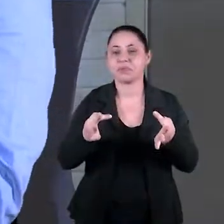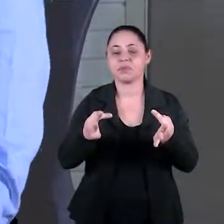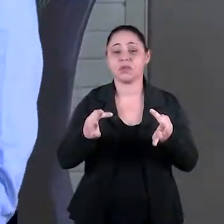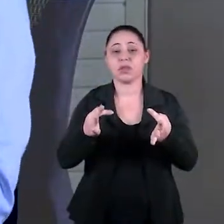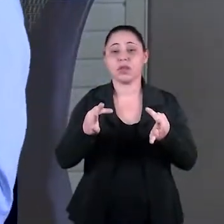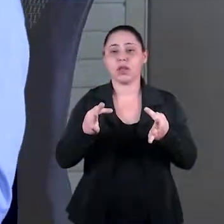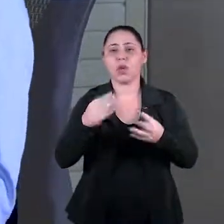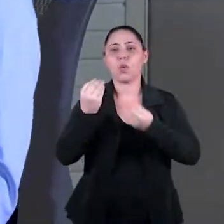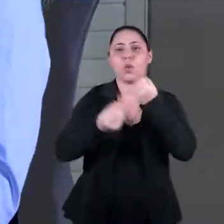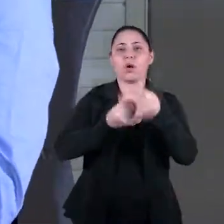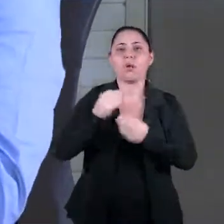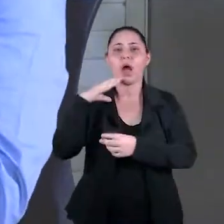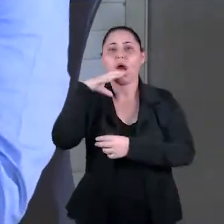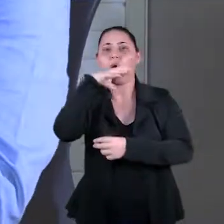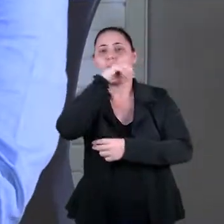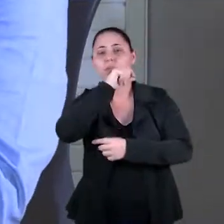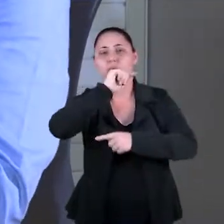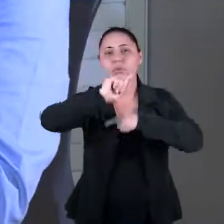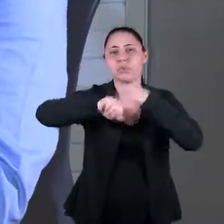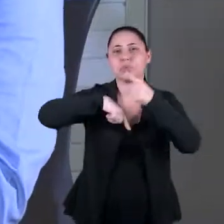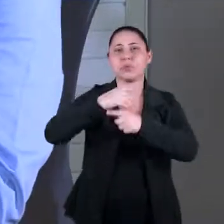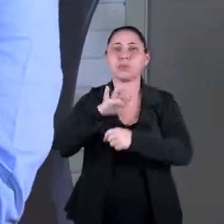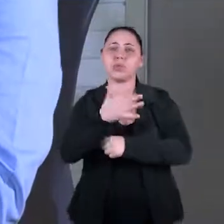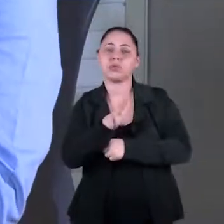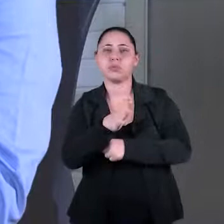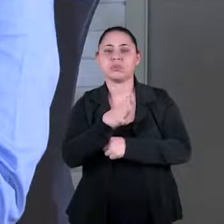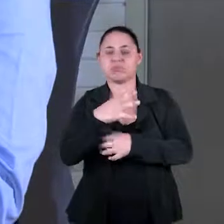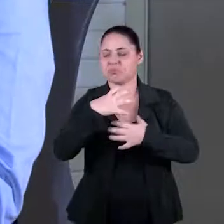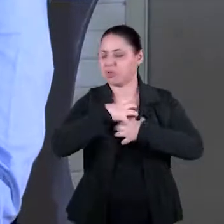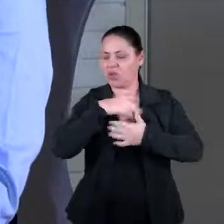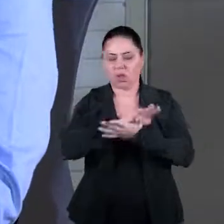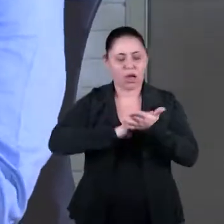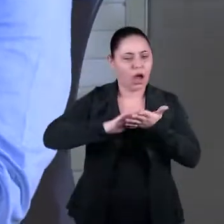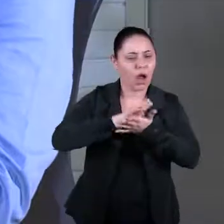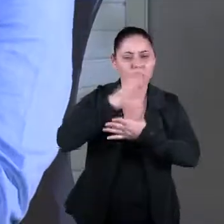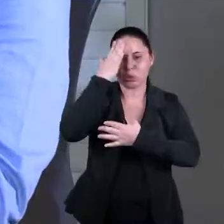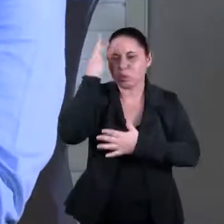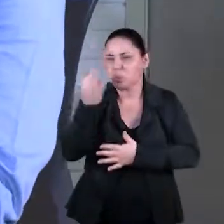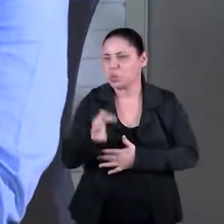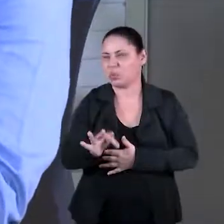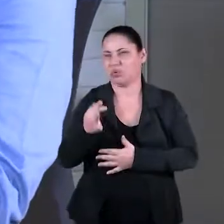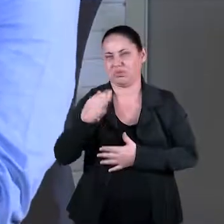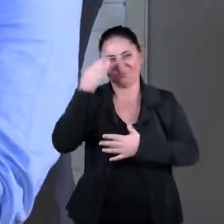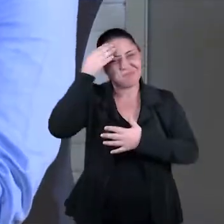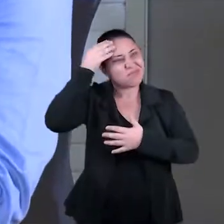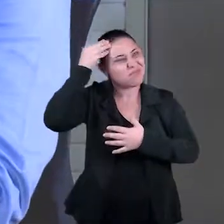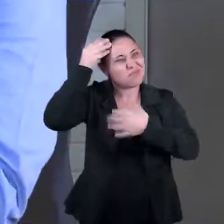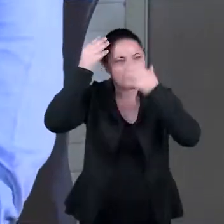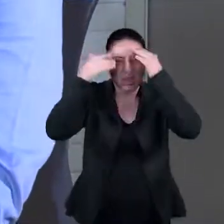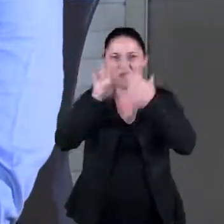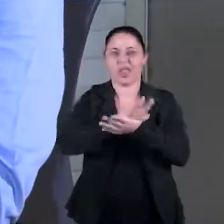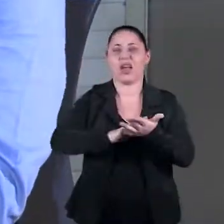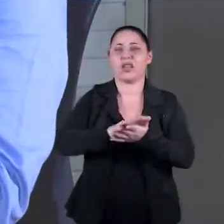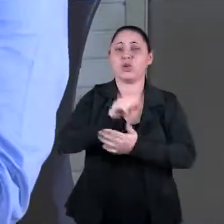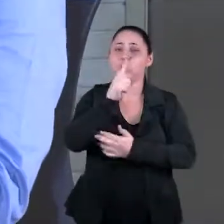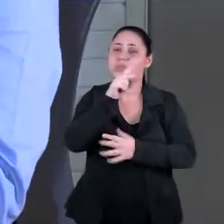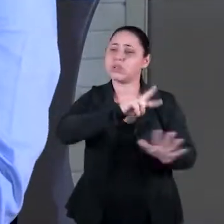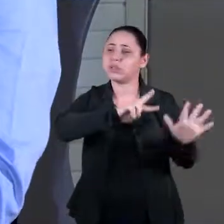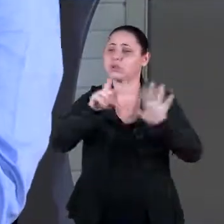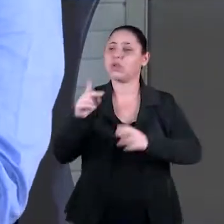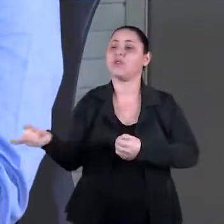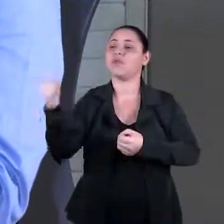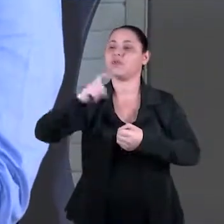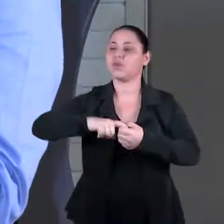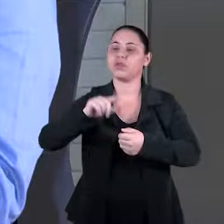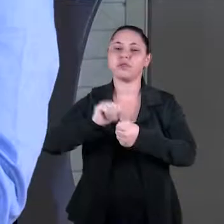é muito simples. Geralmente o paciente não sente nenhum tipo de dor, de desconforto. Com uma semana o paciente ele já volta para